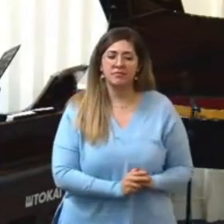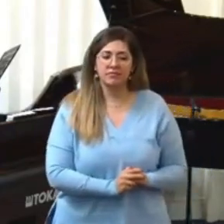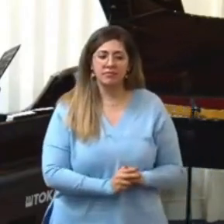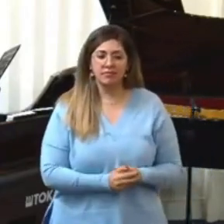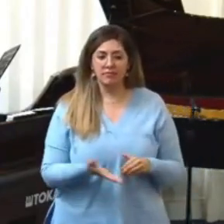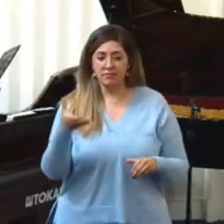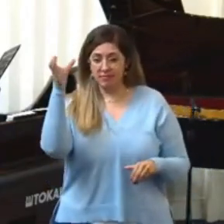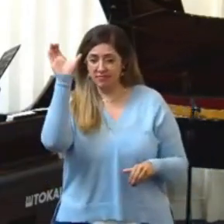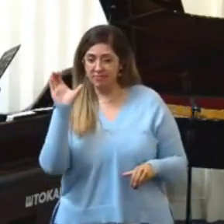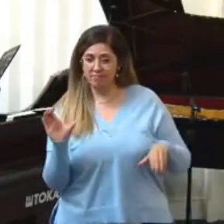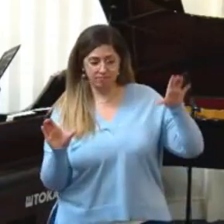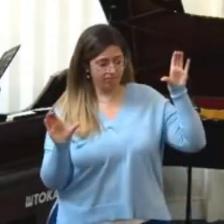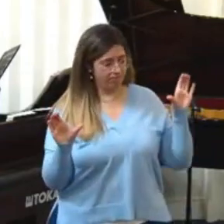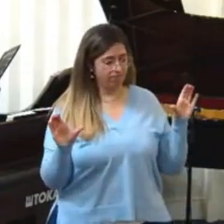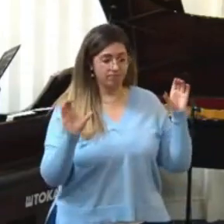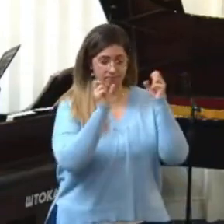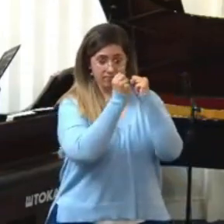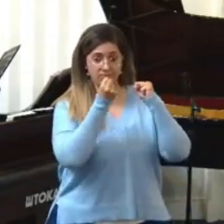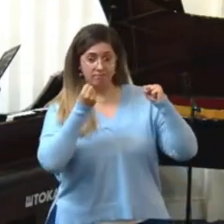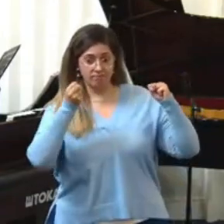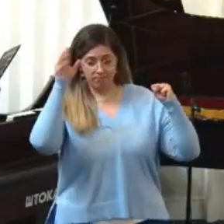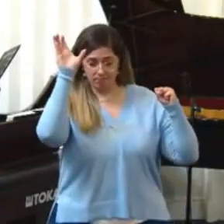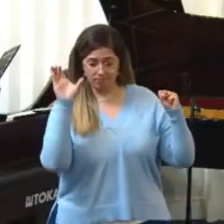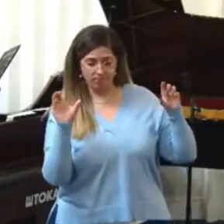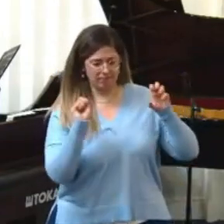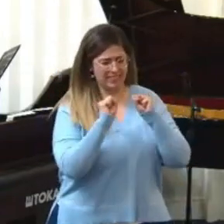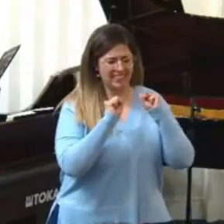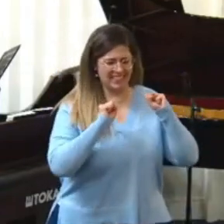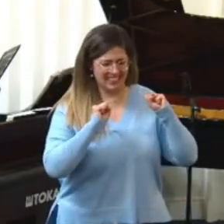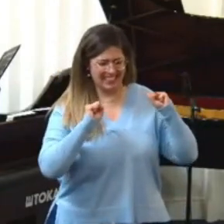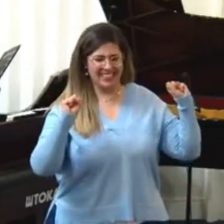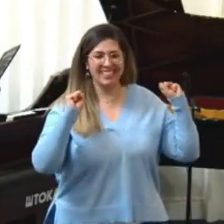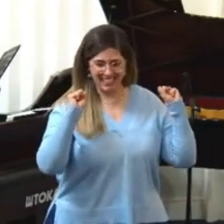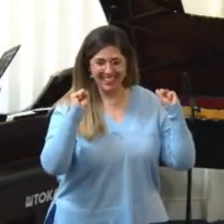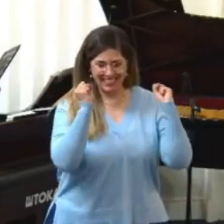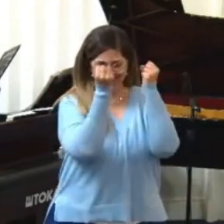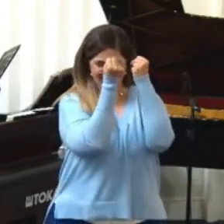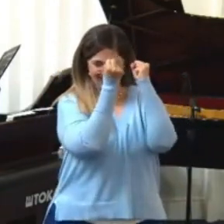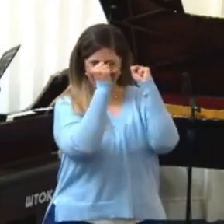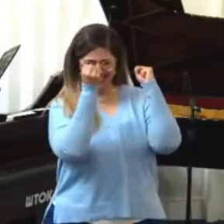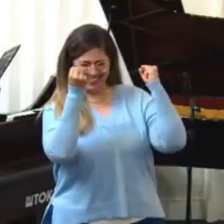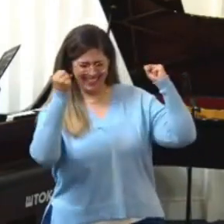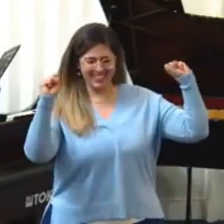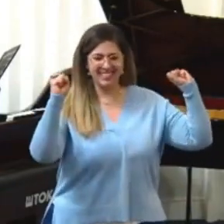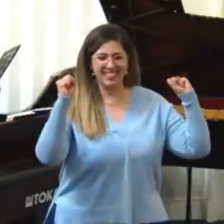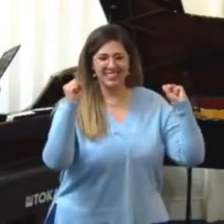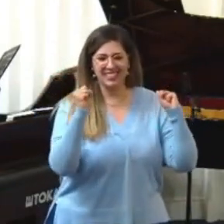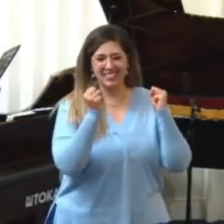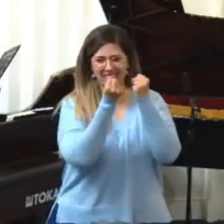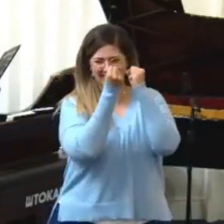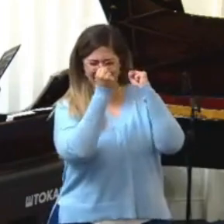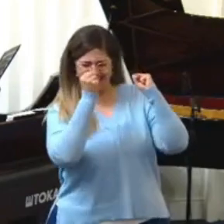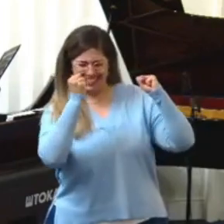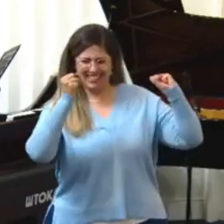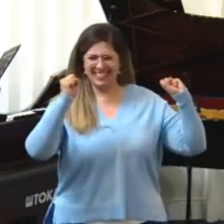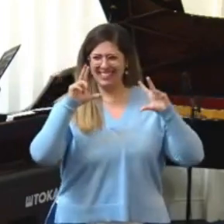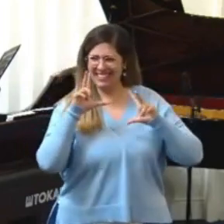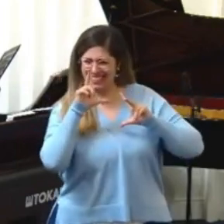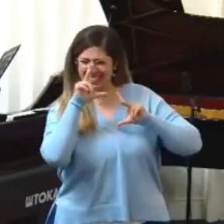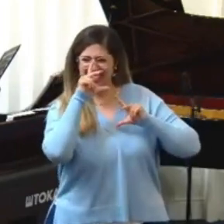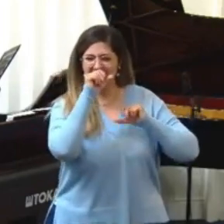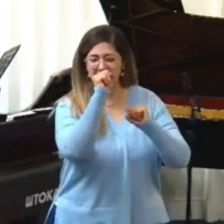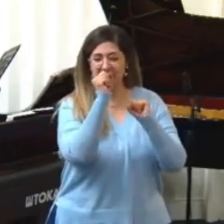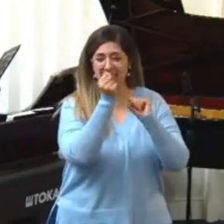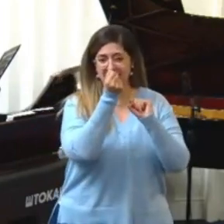Sansão abraçou-se às duas colunas do meio, que sustentavam o templo, e fez força sobre